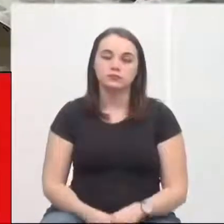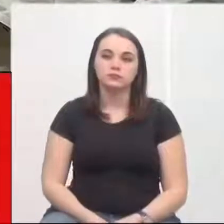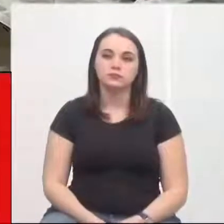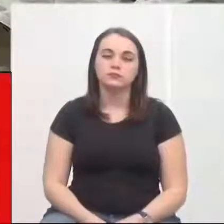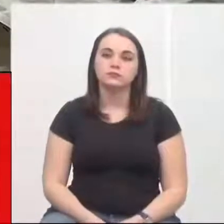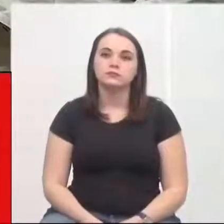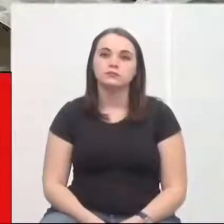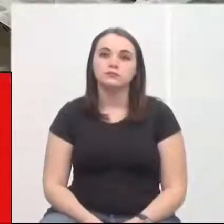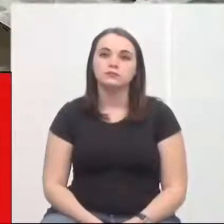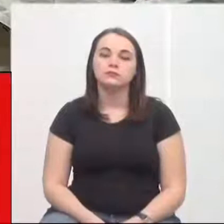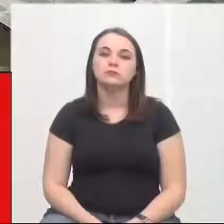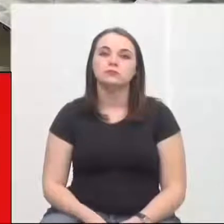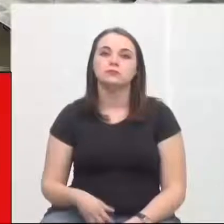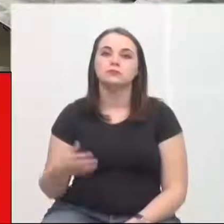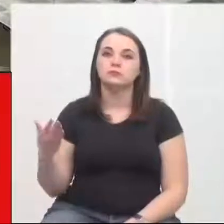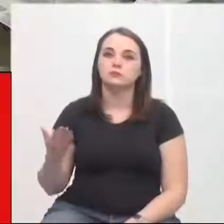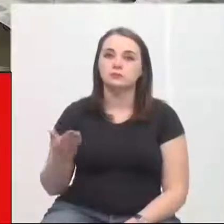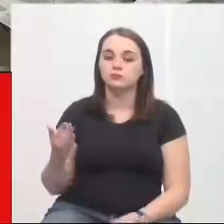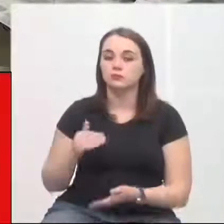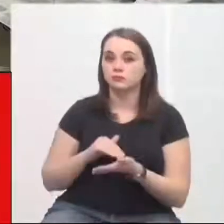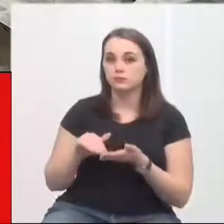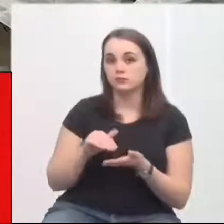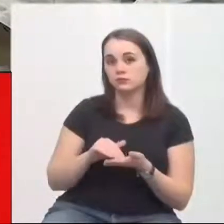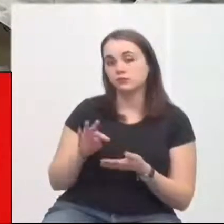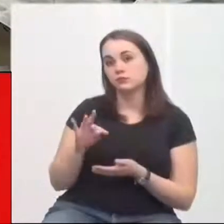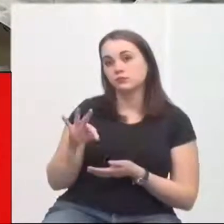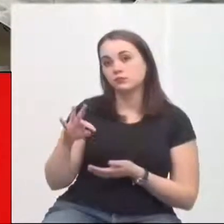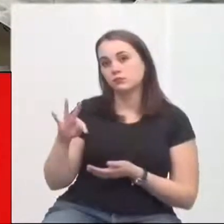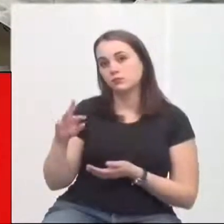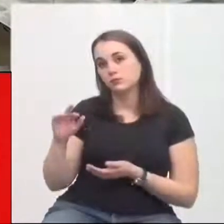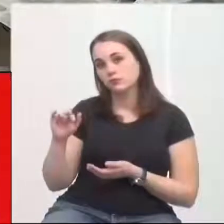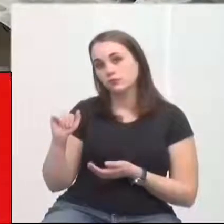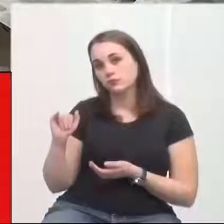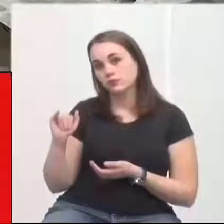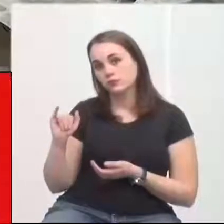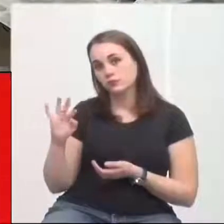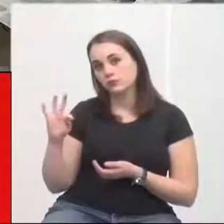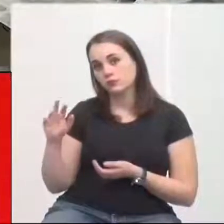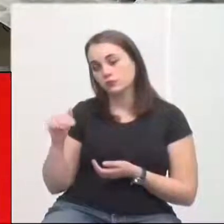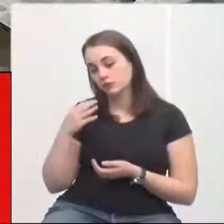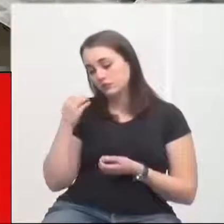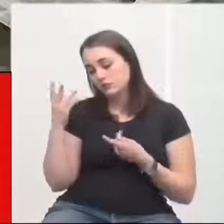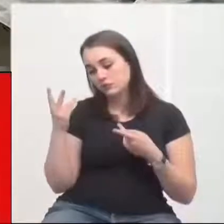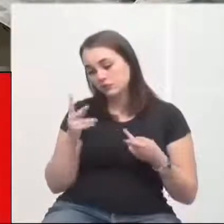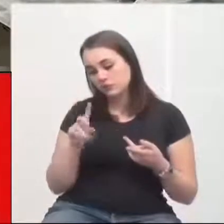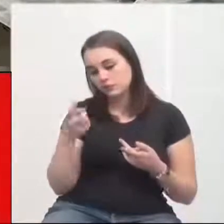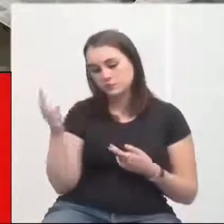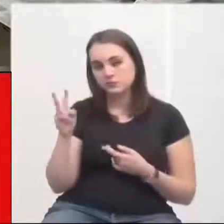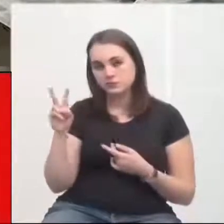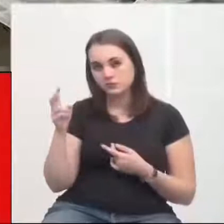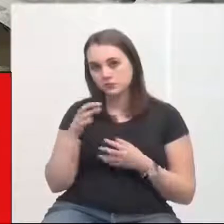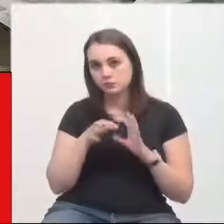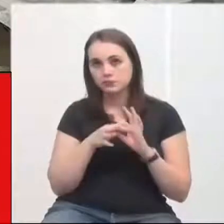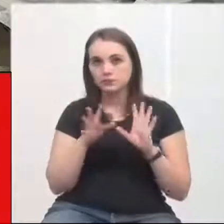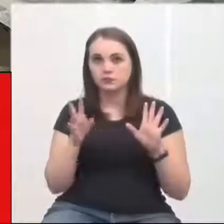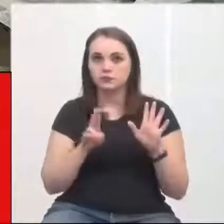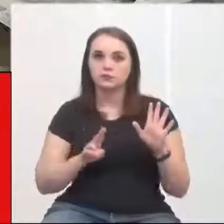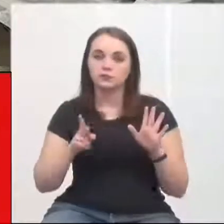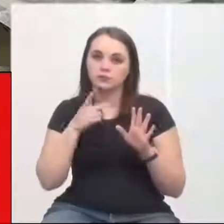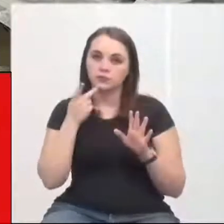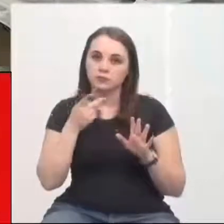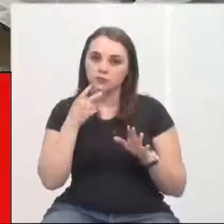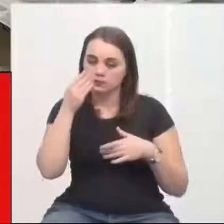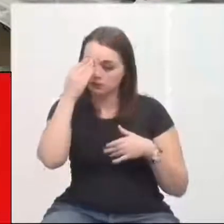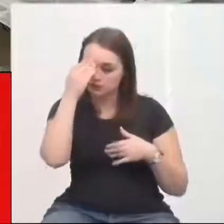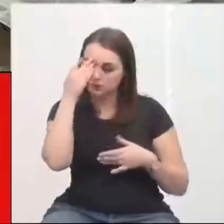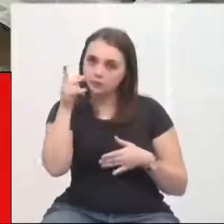Muito bem. Com a palavra, então, o secretário Tita, seja bem-vindo, ex-vereador, colega. Fique à vontade. Obrigado,